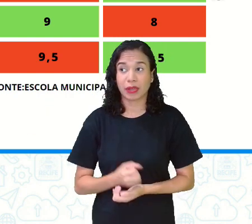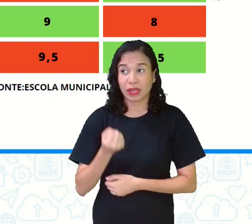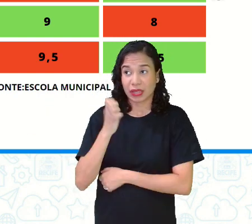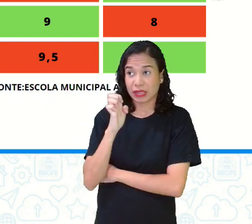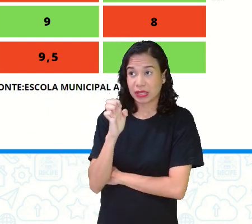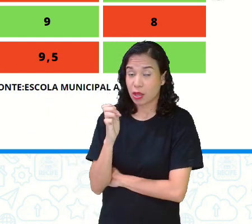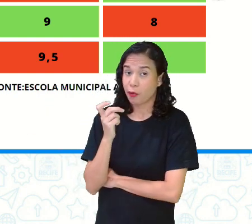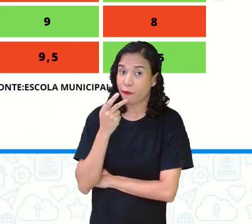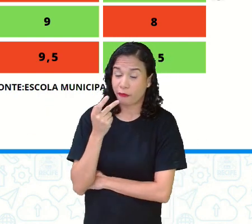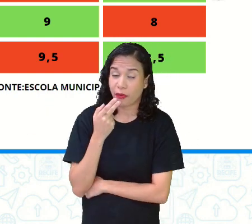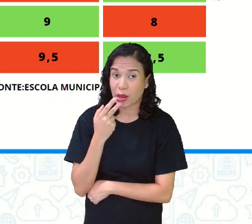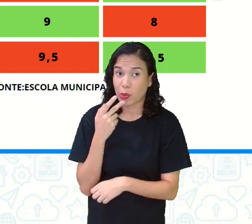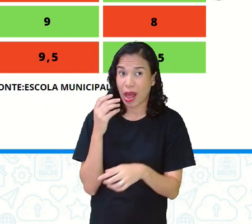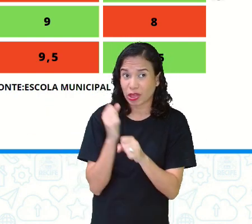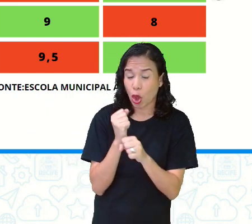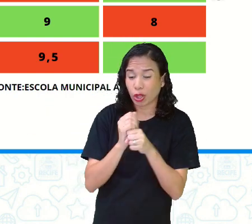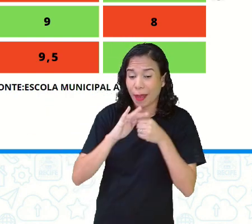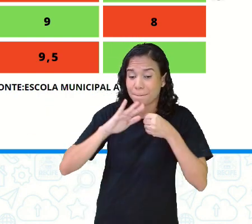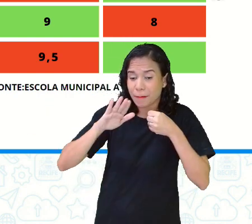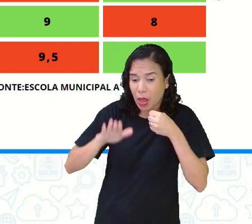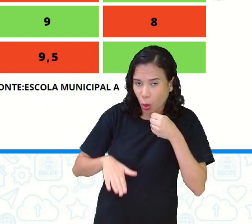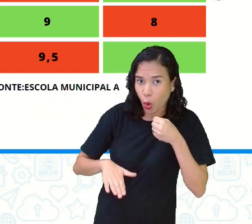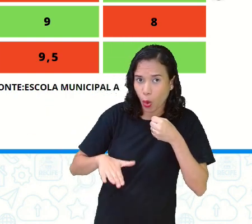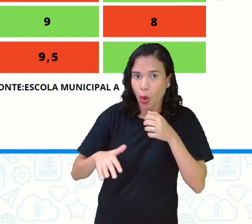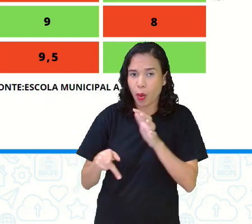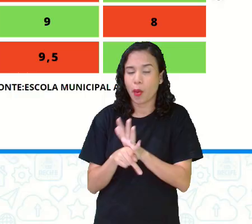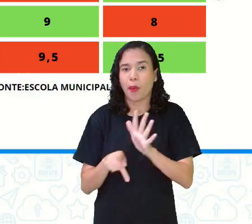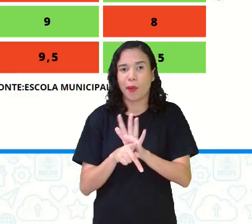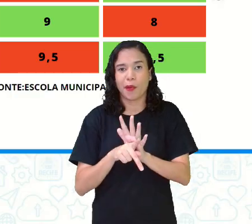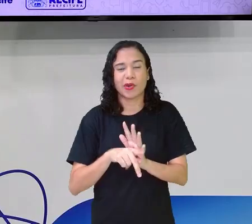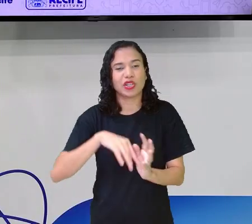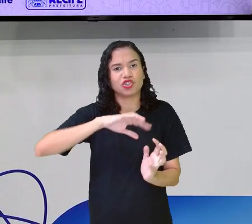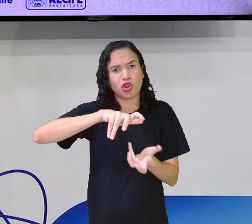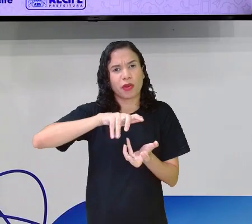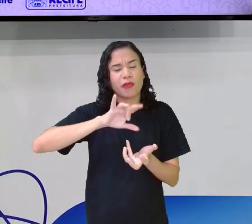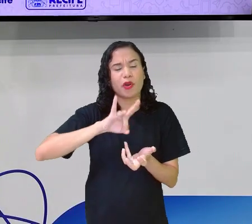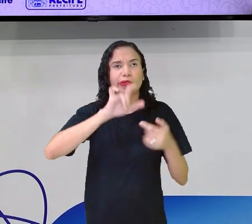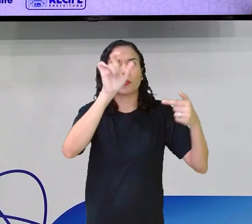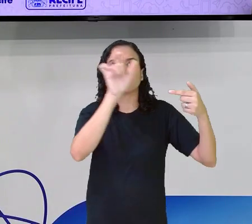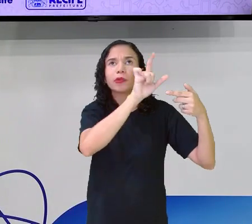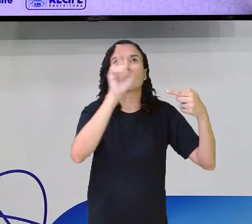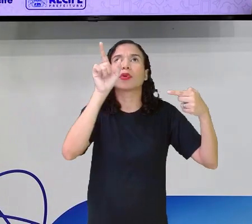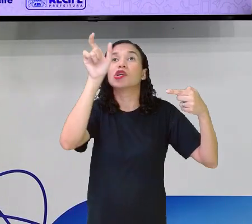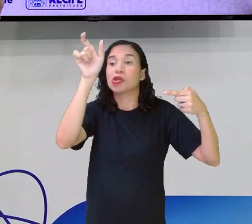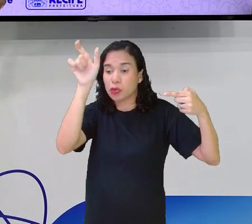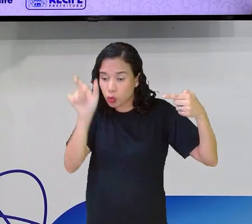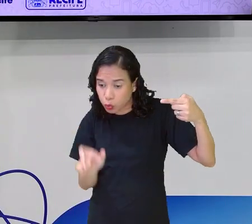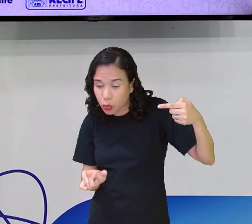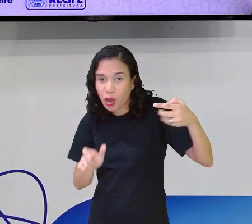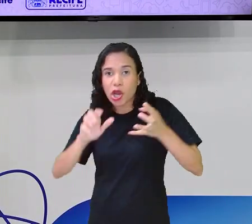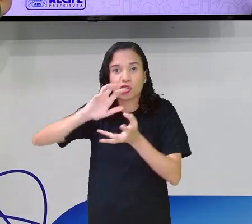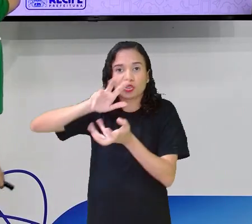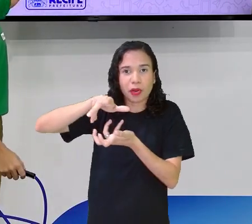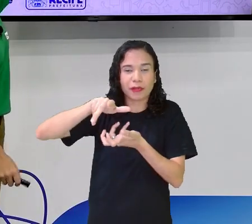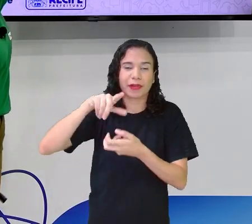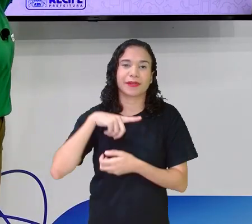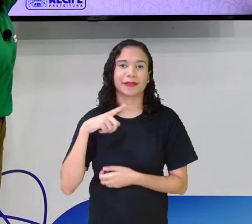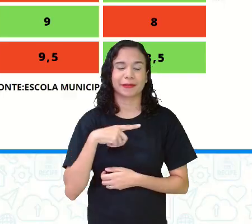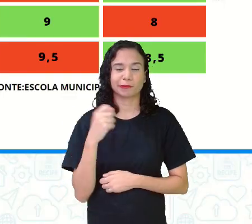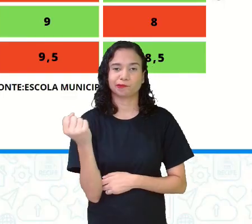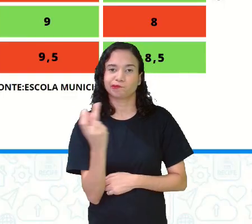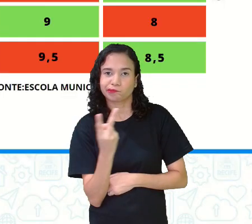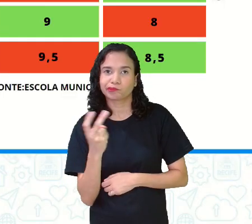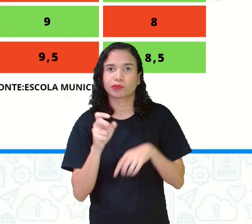dizendo que eu quero saber a menor nota de geografia, eu só olho para a geografia. Eu não tenho para quê? Eu tenho uma tabela de